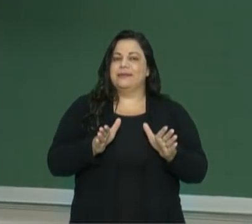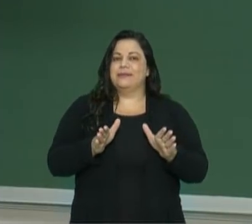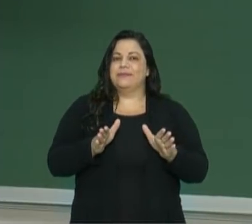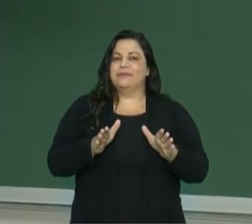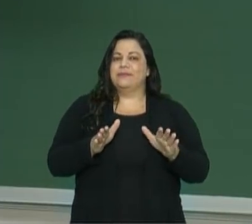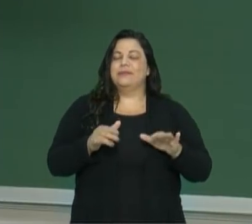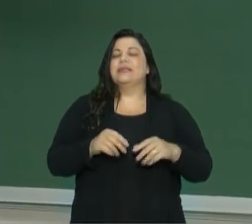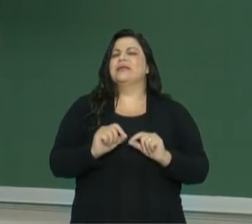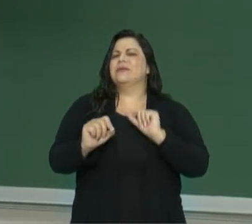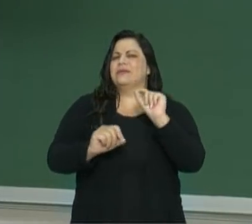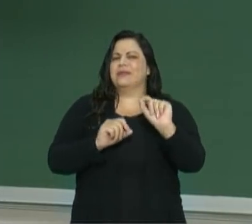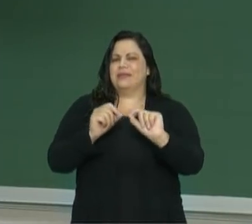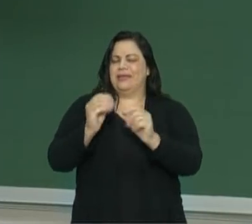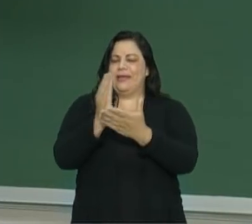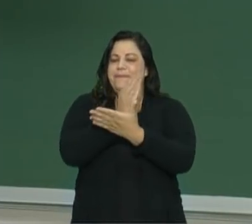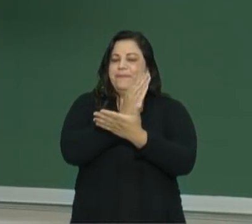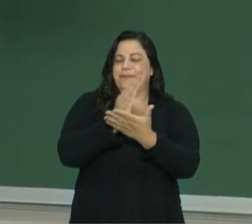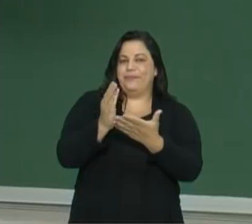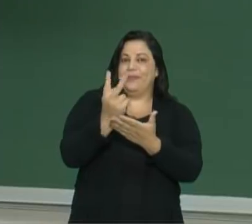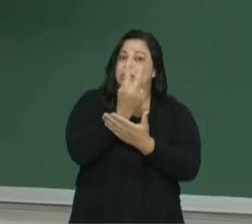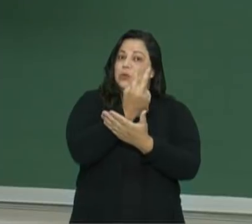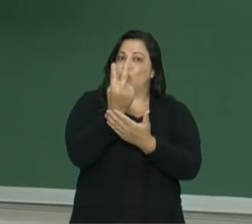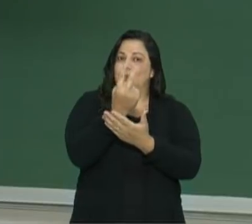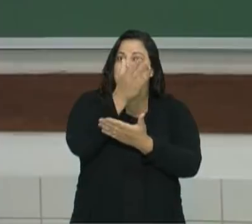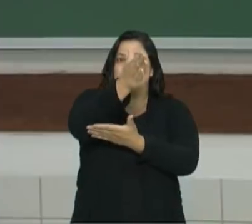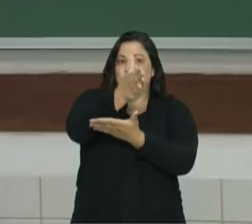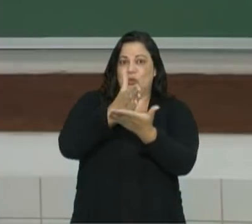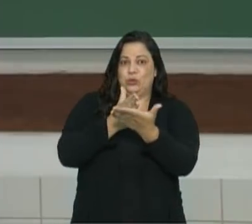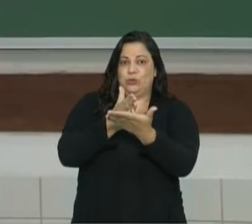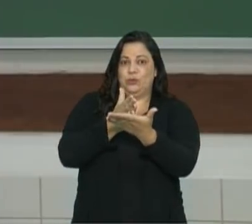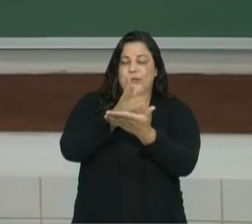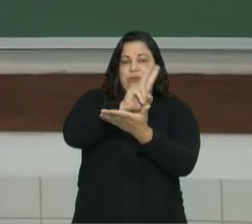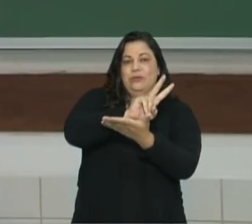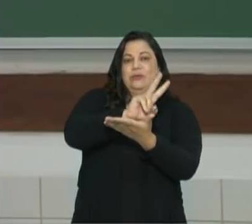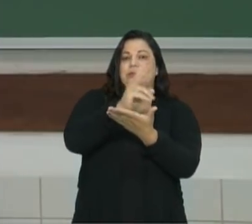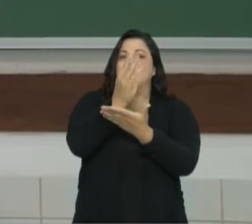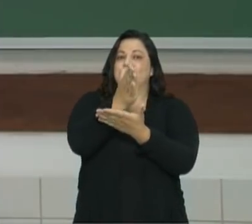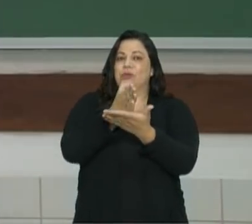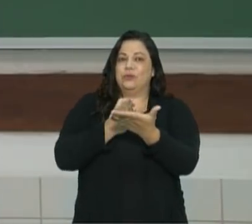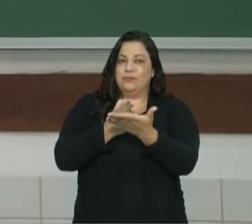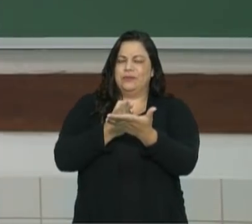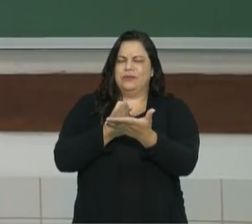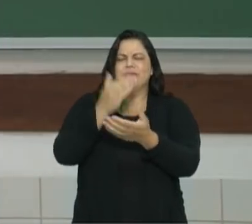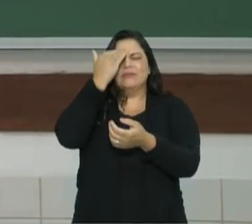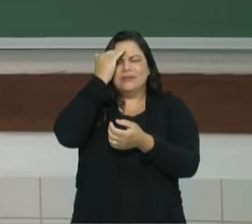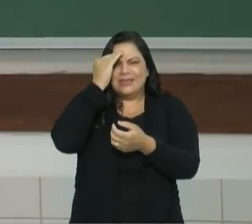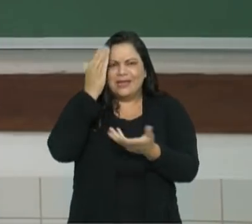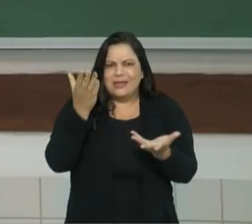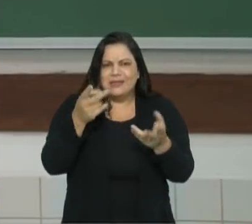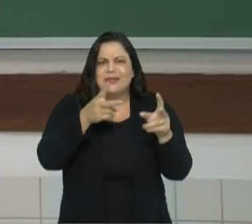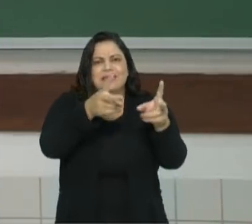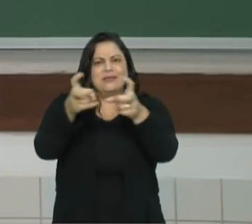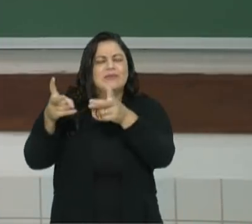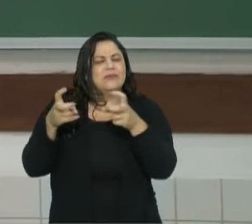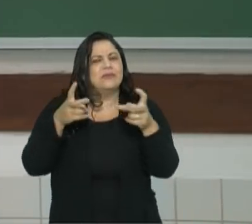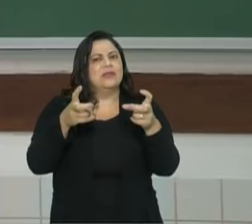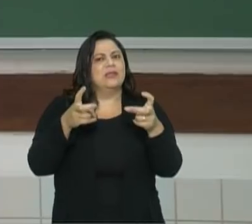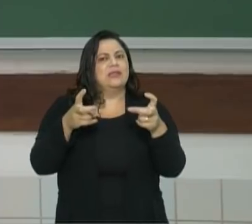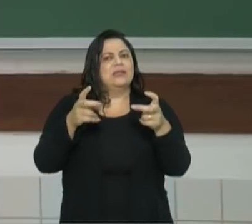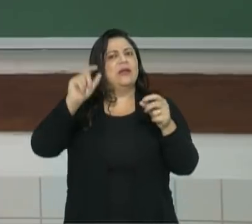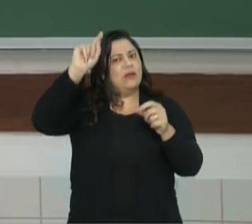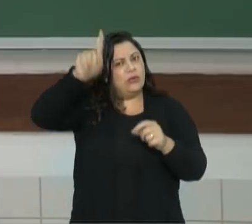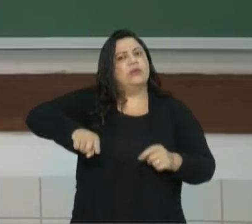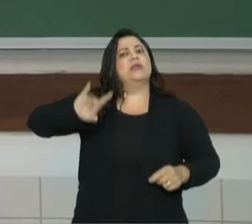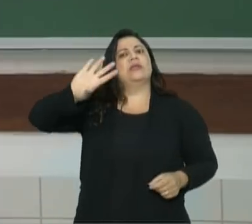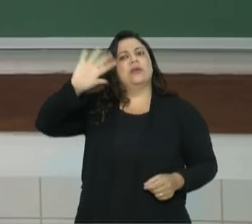chama de decomposição dessa força. Entendido? Faça isso, né? Entenda, se você for analisar, está acontecendo justamente